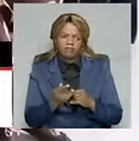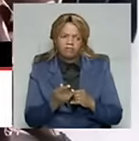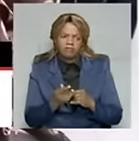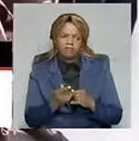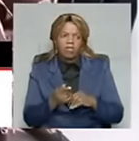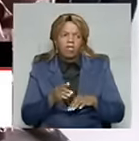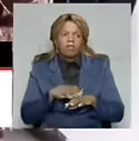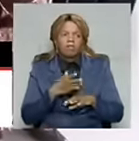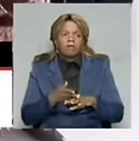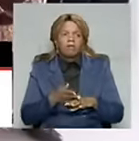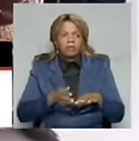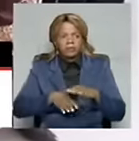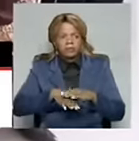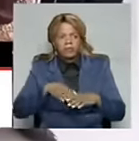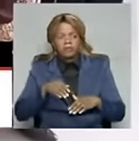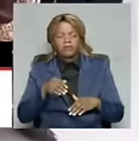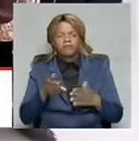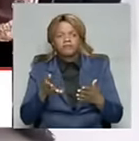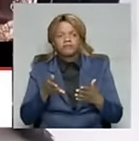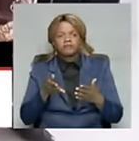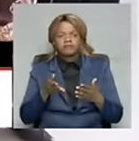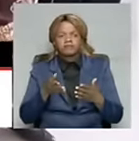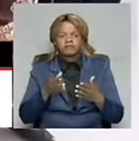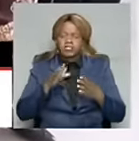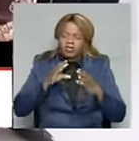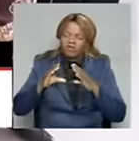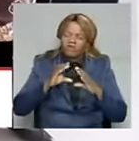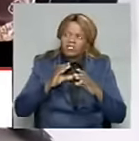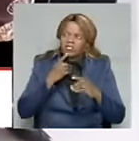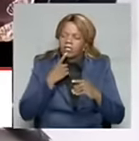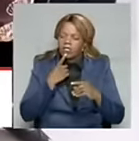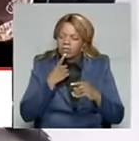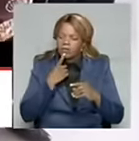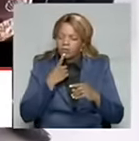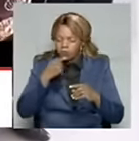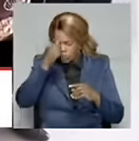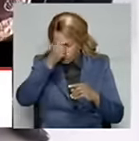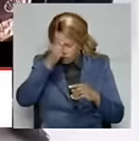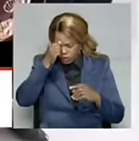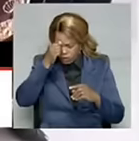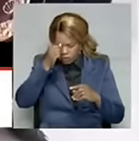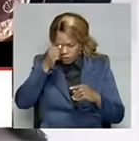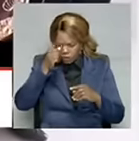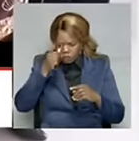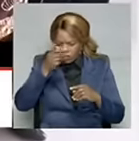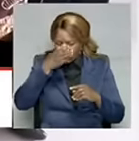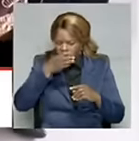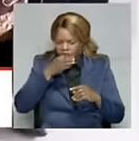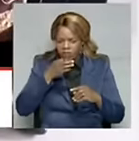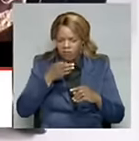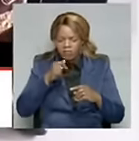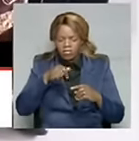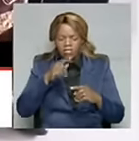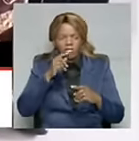De lá foi, ainda conversamos num domingo, dizia que não encontrou